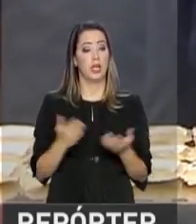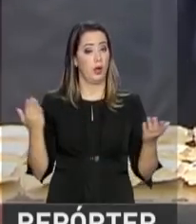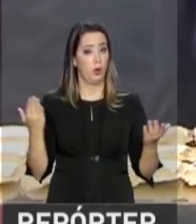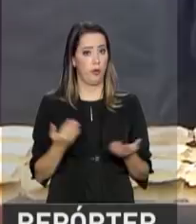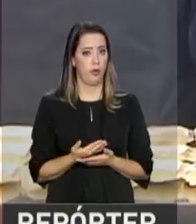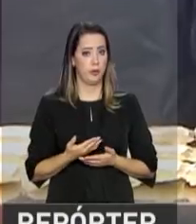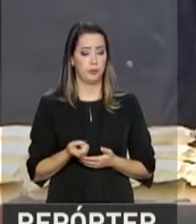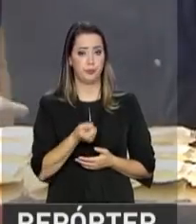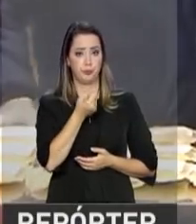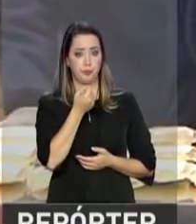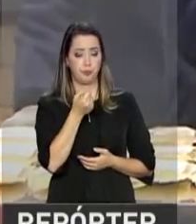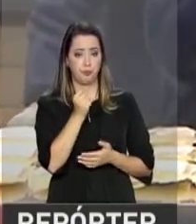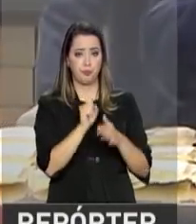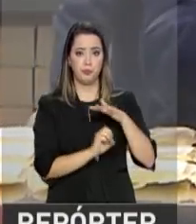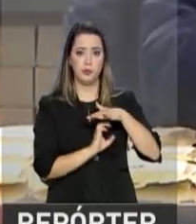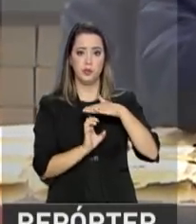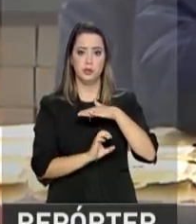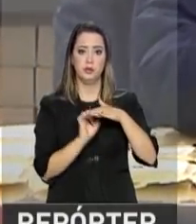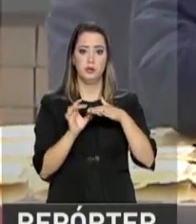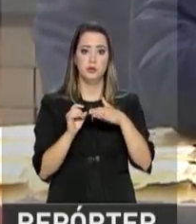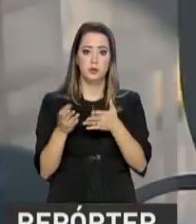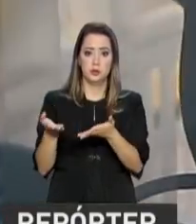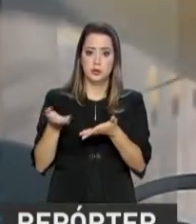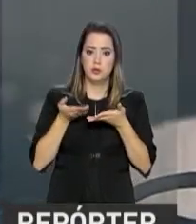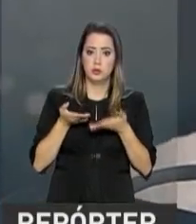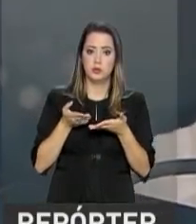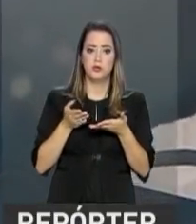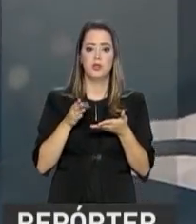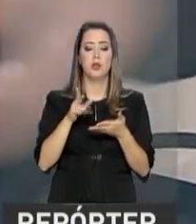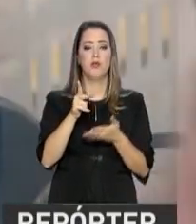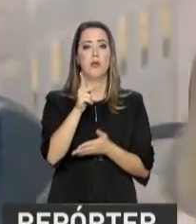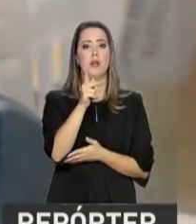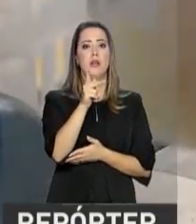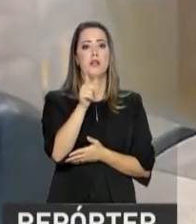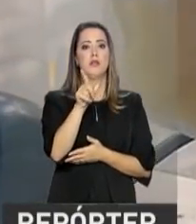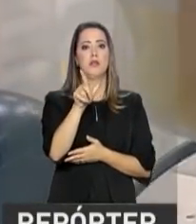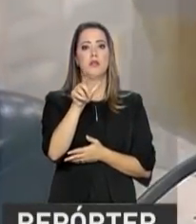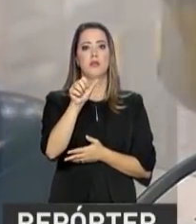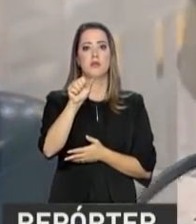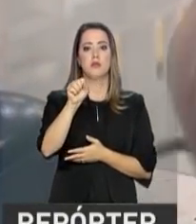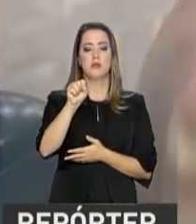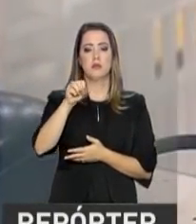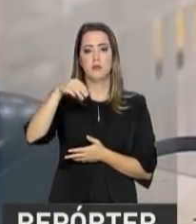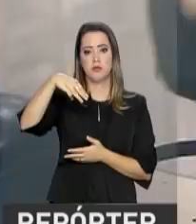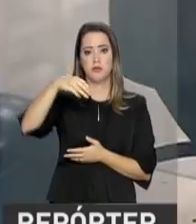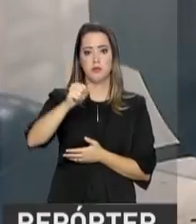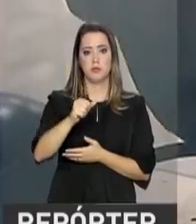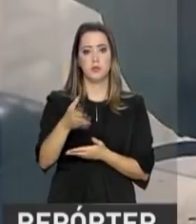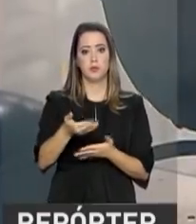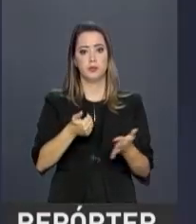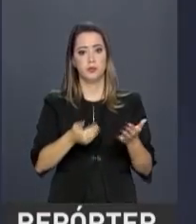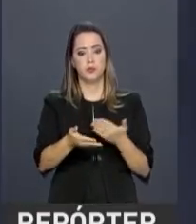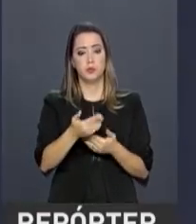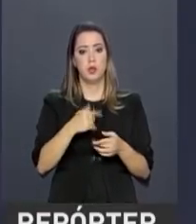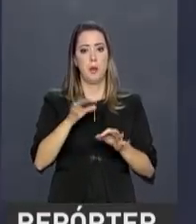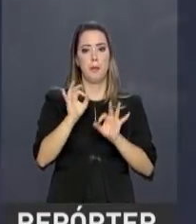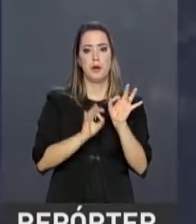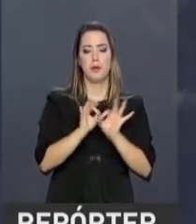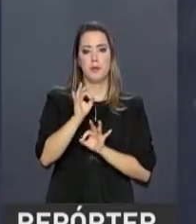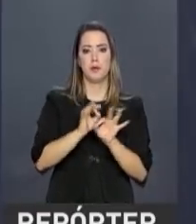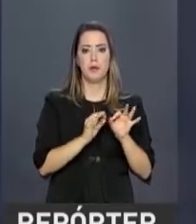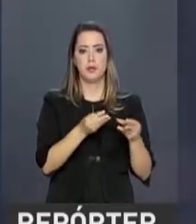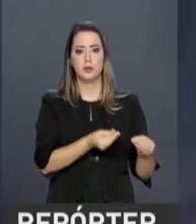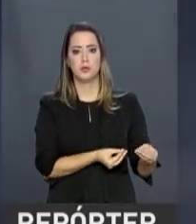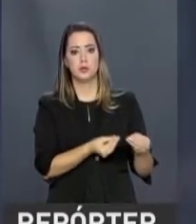a Hemobras apenas recepciona o plasma, derivado do sangue, colhido nos hemocentros do país, prepara o material